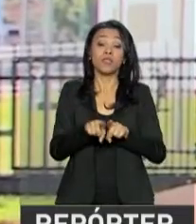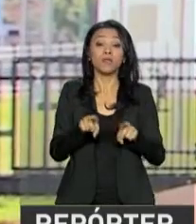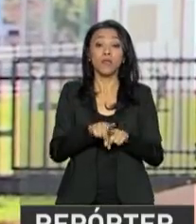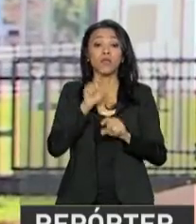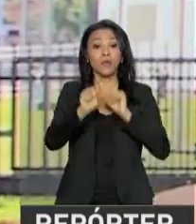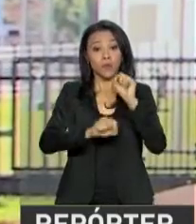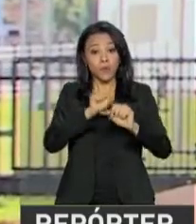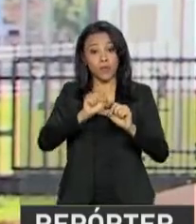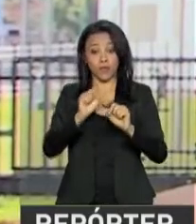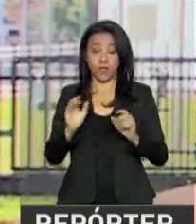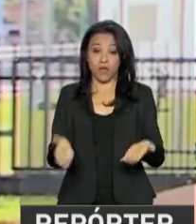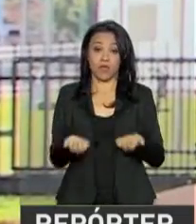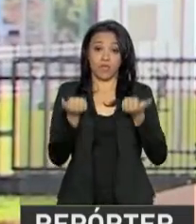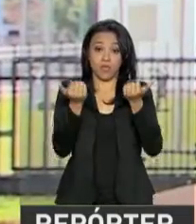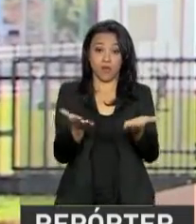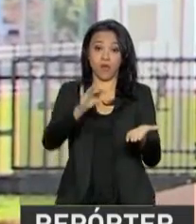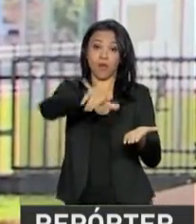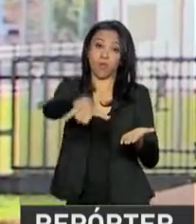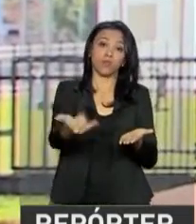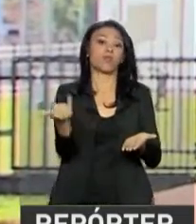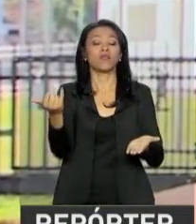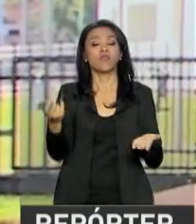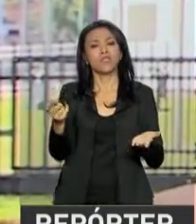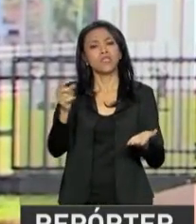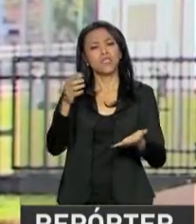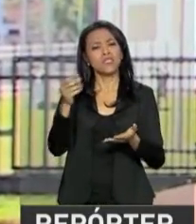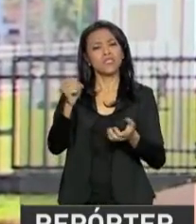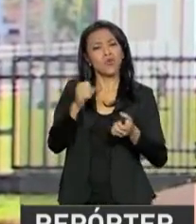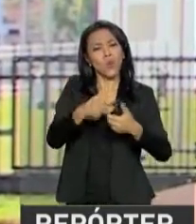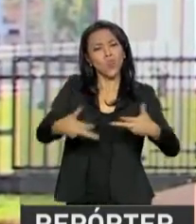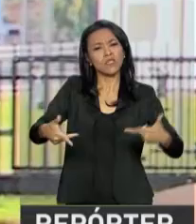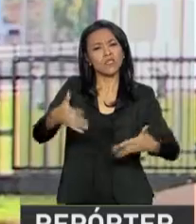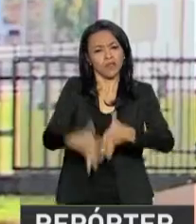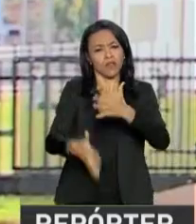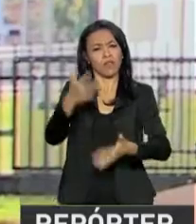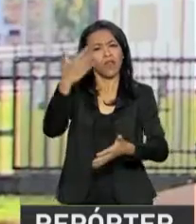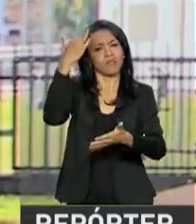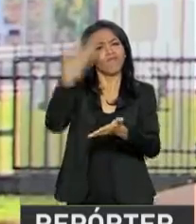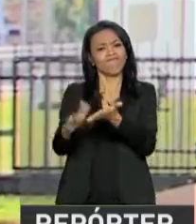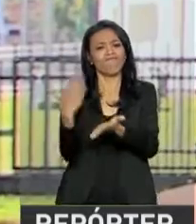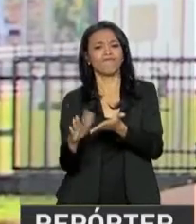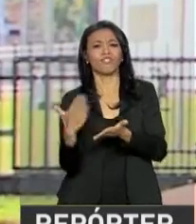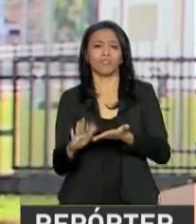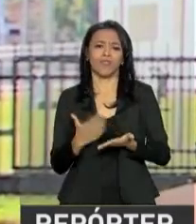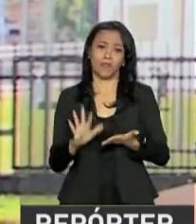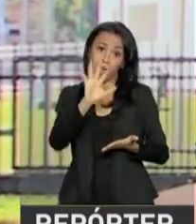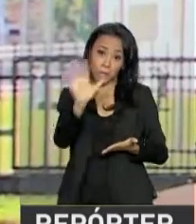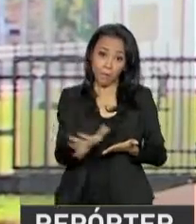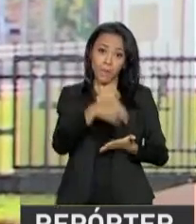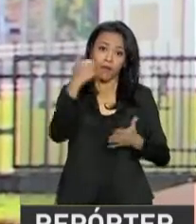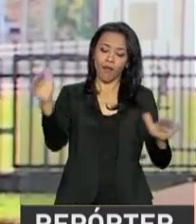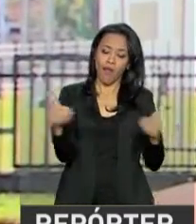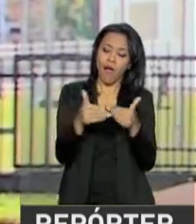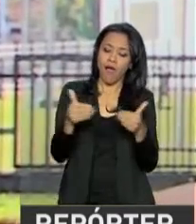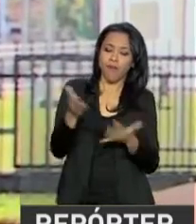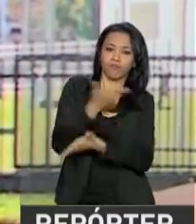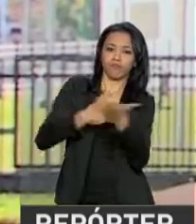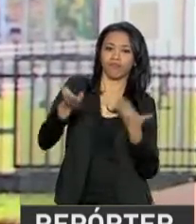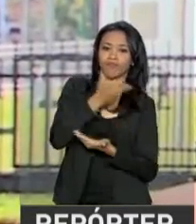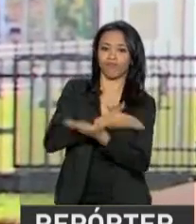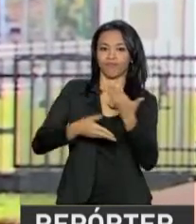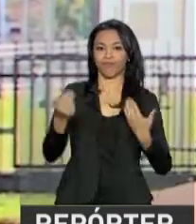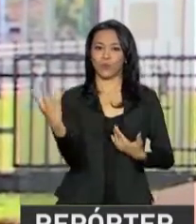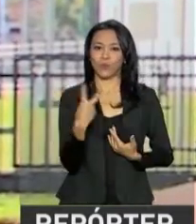de oportunidades e até de possíveis obstáculos que possam ser removidos para melhorar a relação entre os blocos